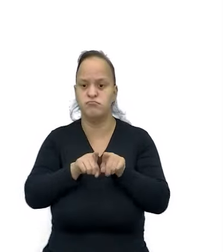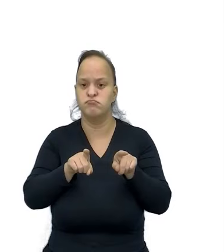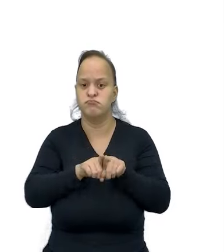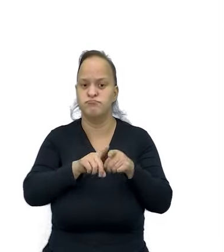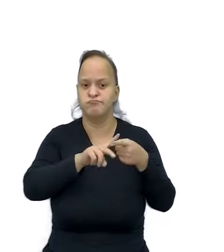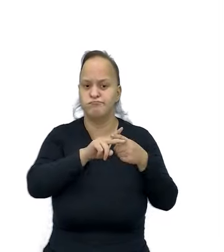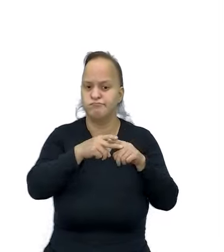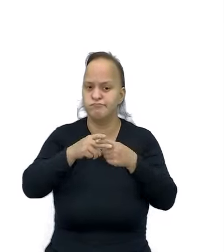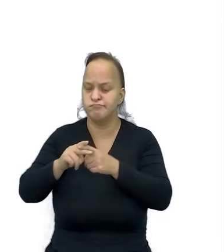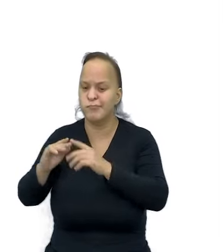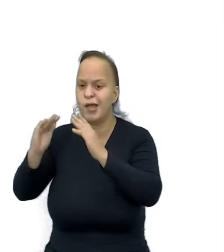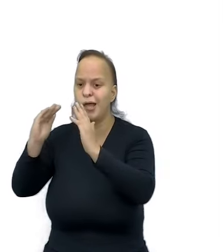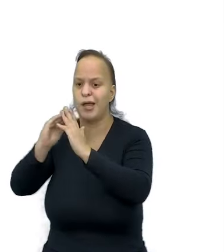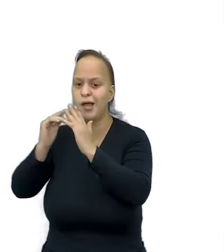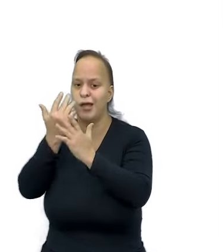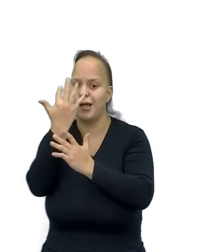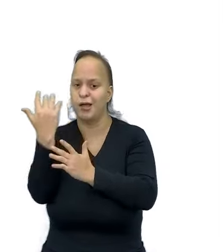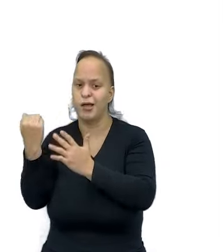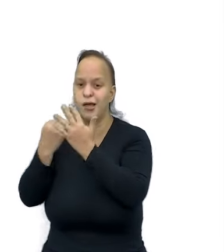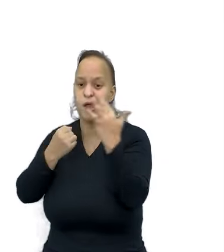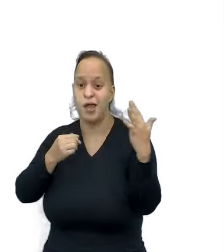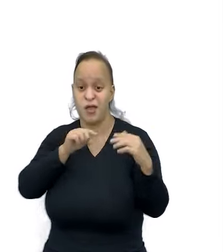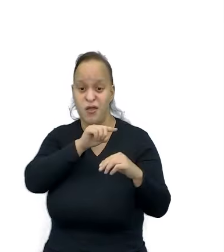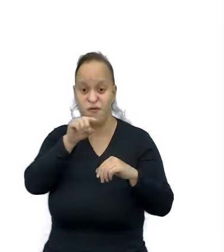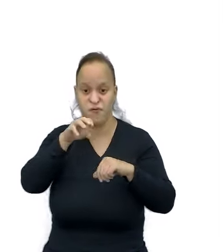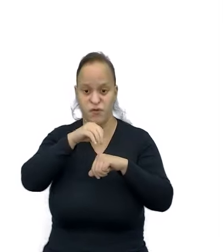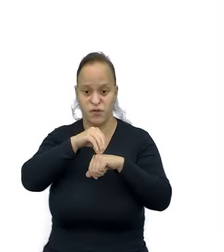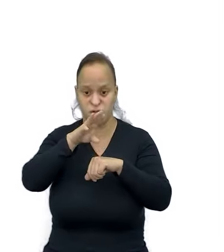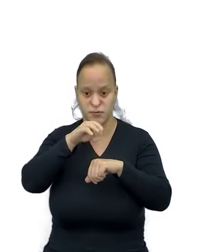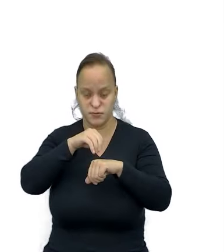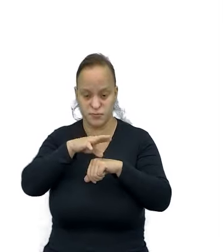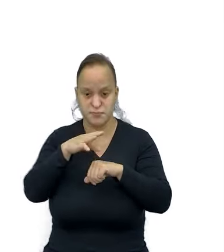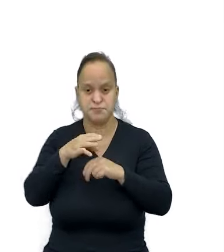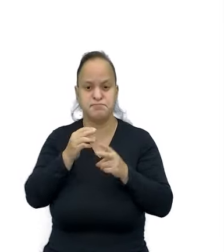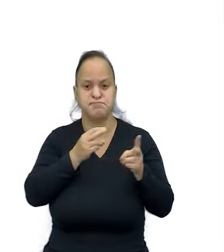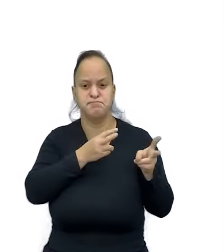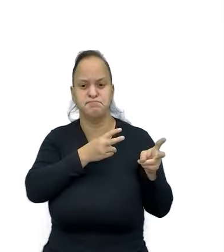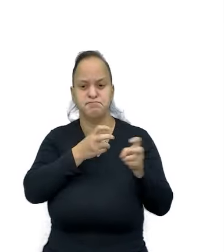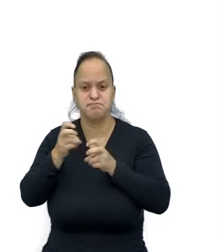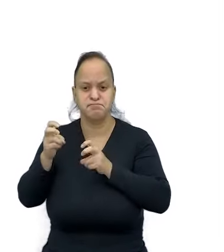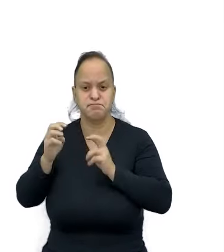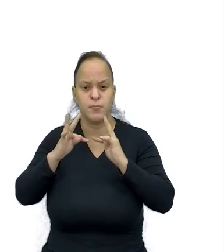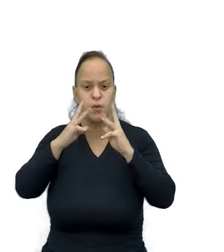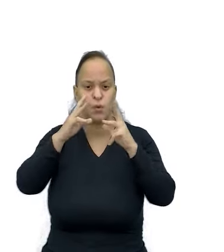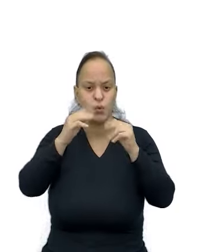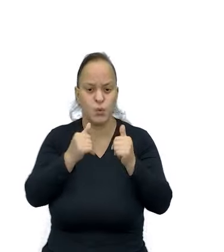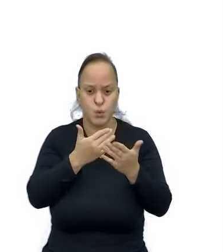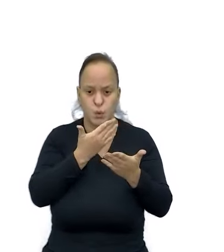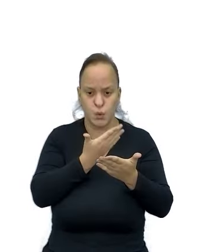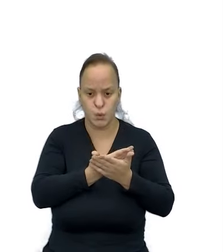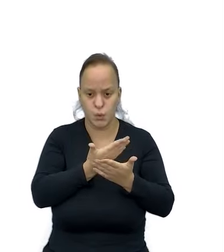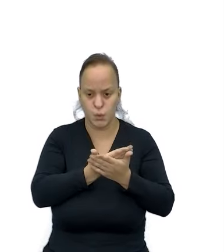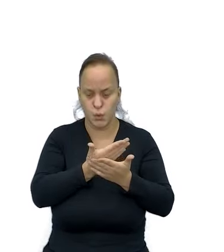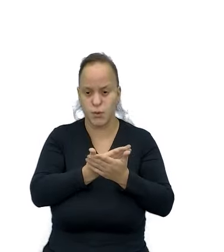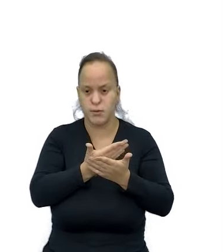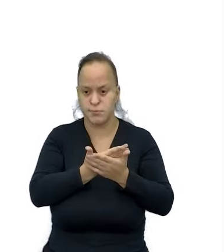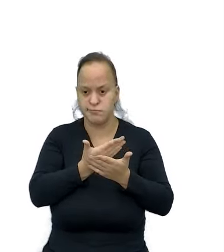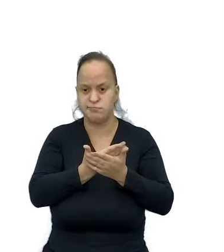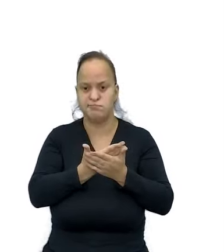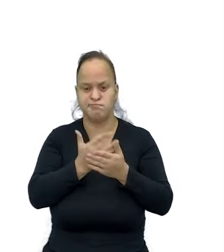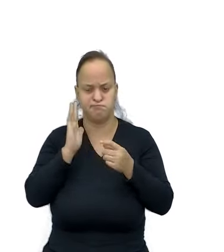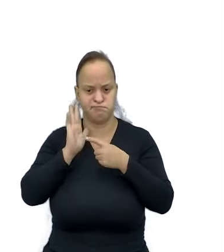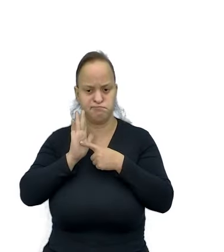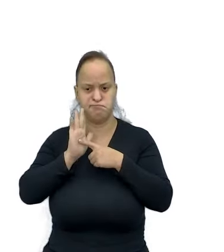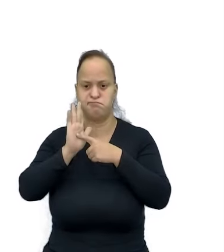na árvore e dê sua dica. Vocês vão observar que, claro, não dá para a gente ver todas as aulas, né? Mas as aulas que eu trouxe aqui para vocês, a gente